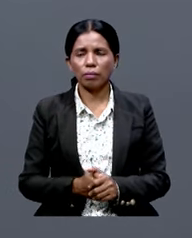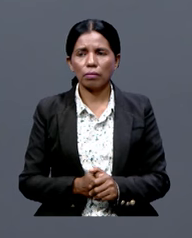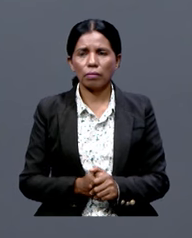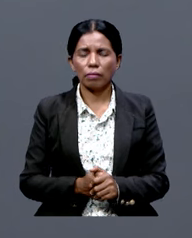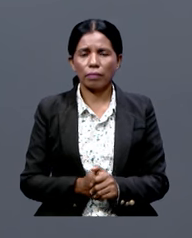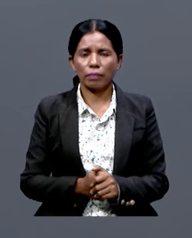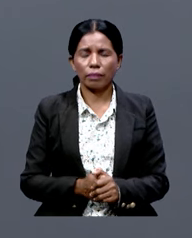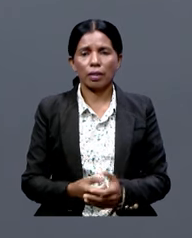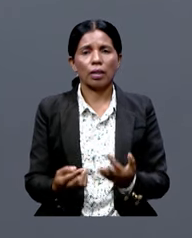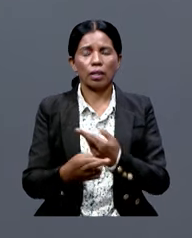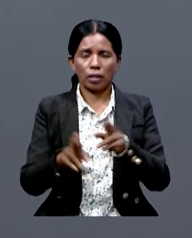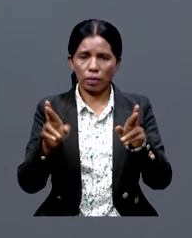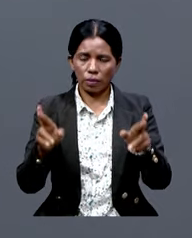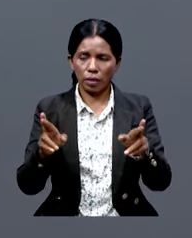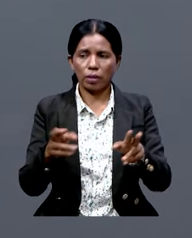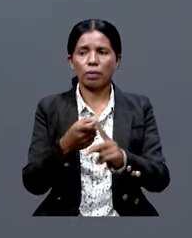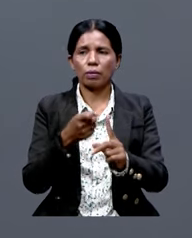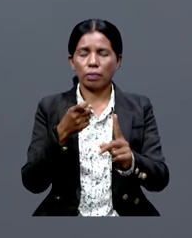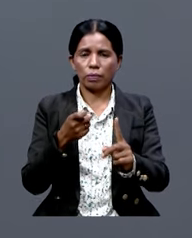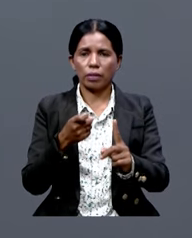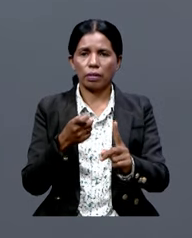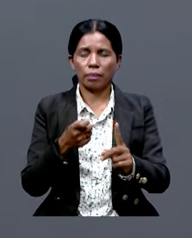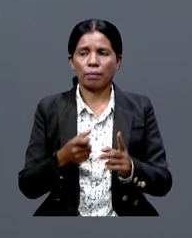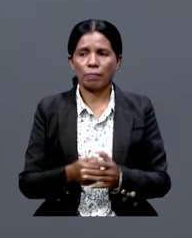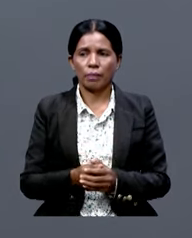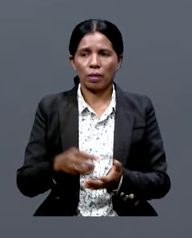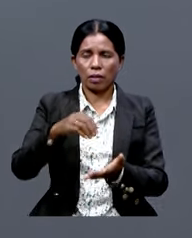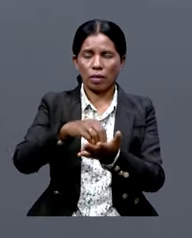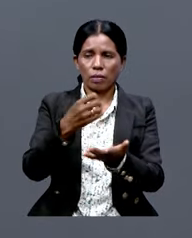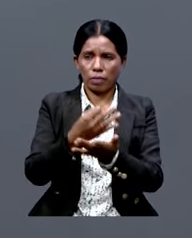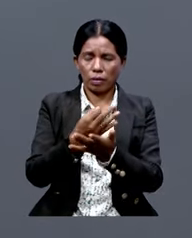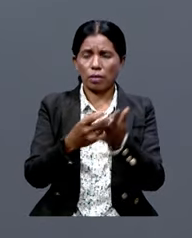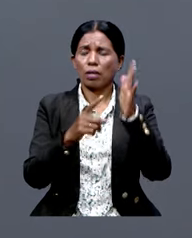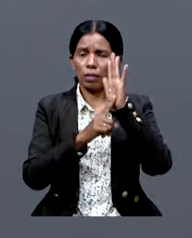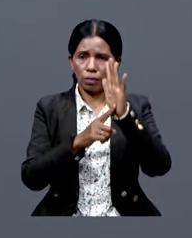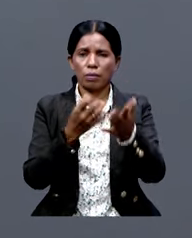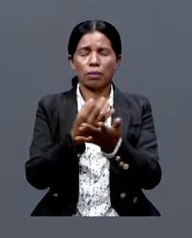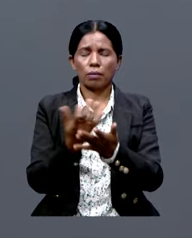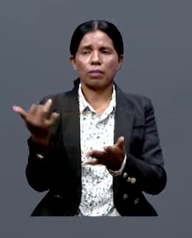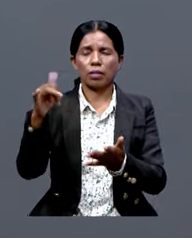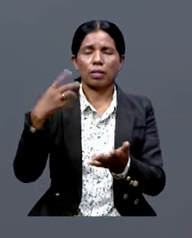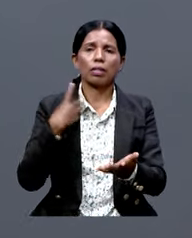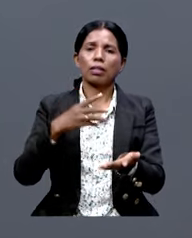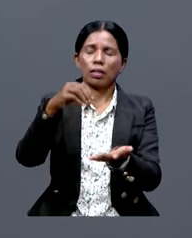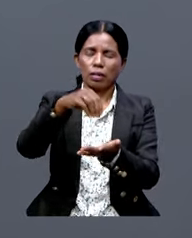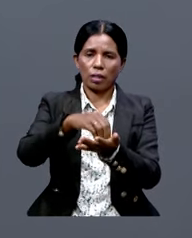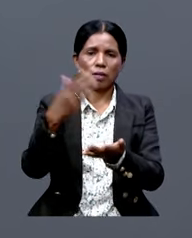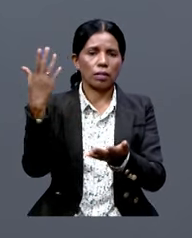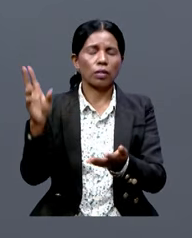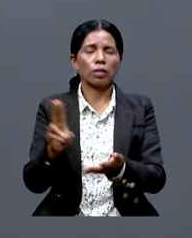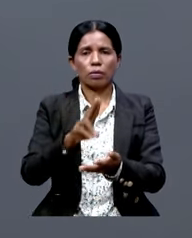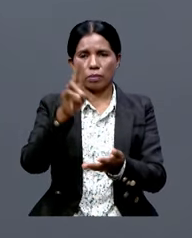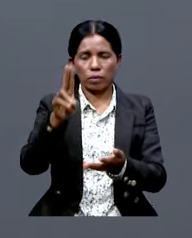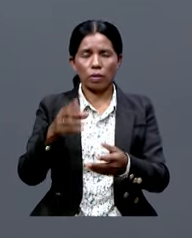resultado ne be ke husi alokasau ne para tudo kata kosamen sira ne be ke taloka ba i executasau ne